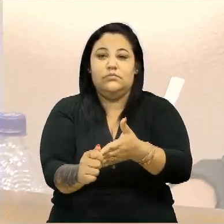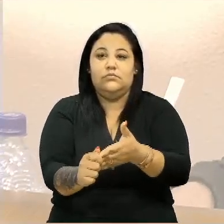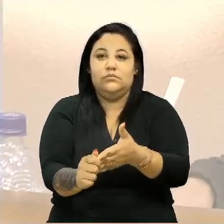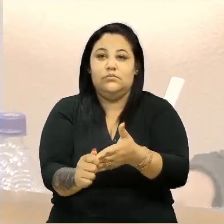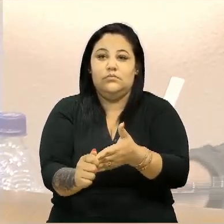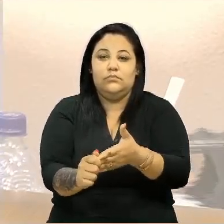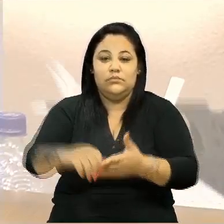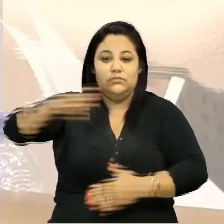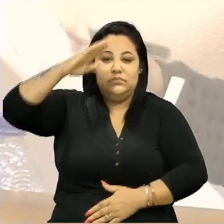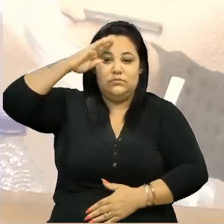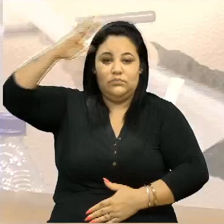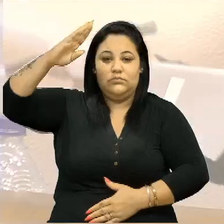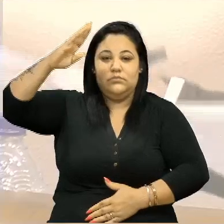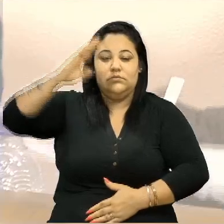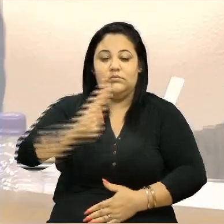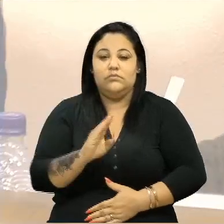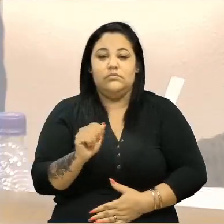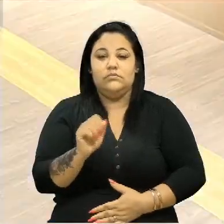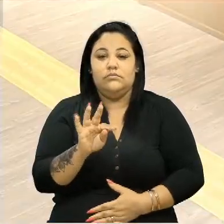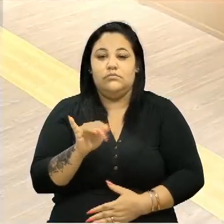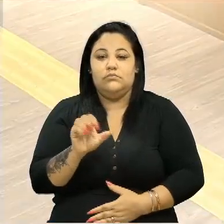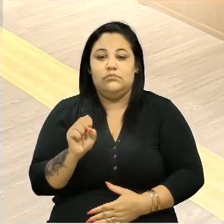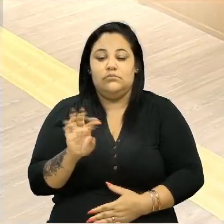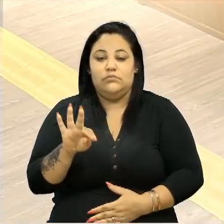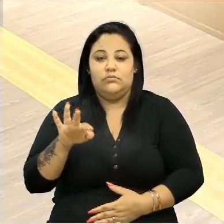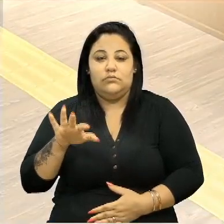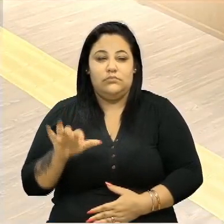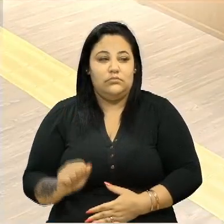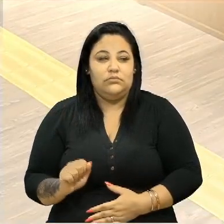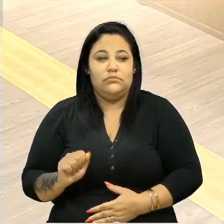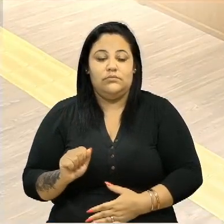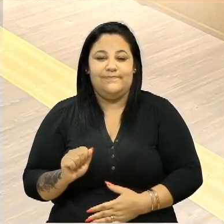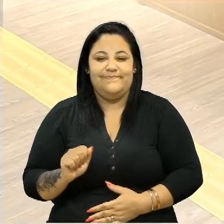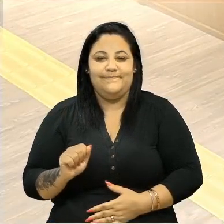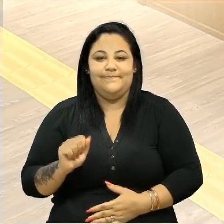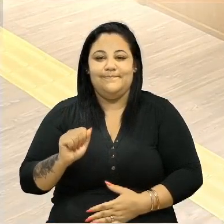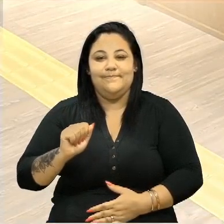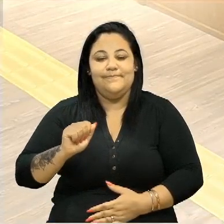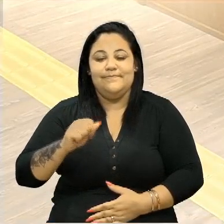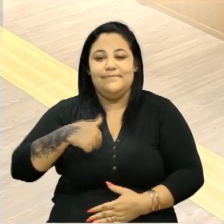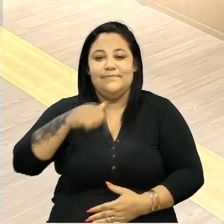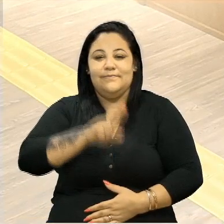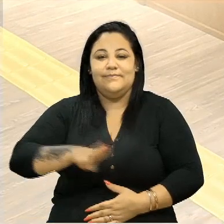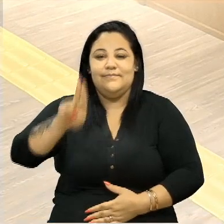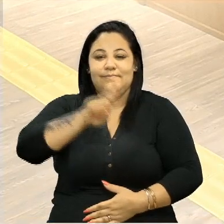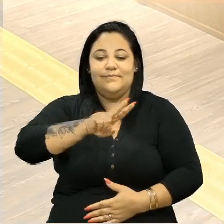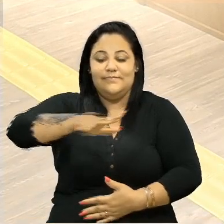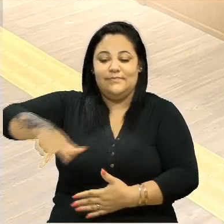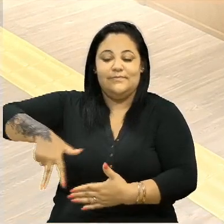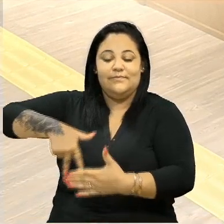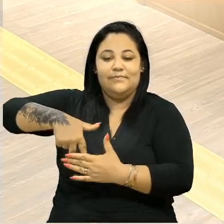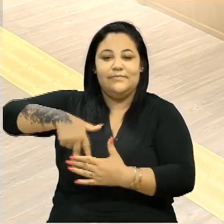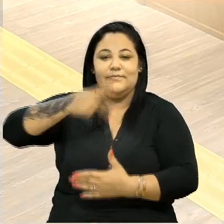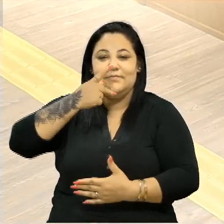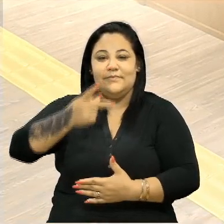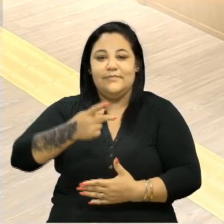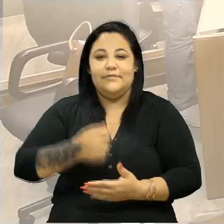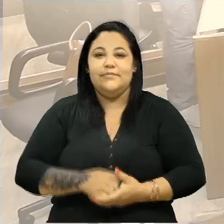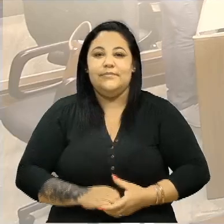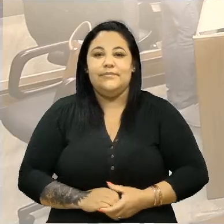o tenente-coronel Batista, Márcio Miller Batista, para que use a tribuna para a sua